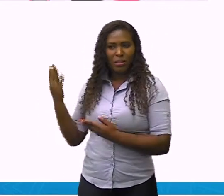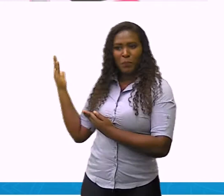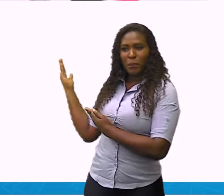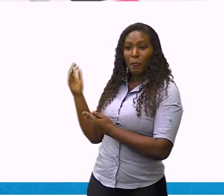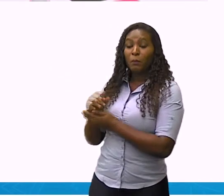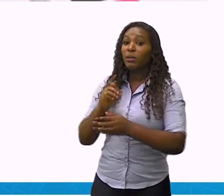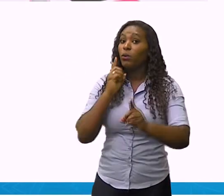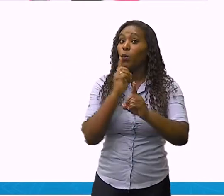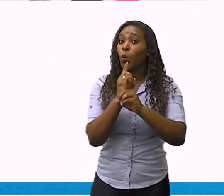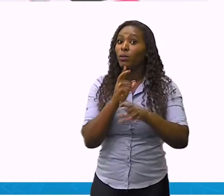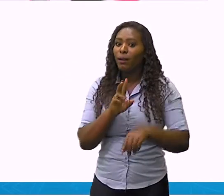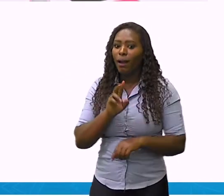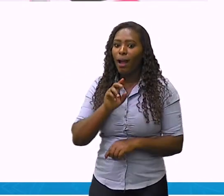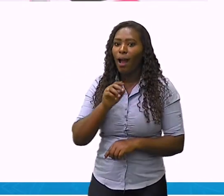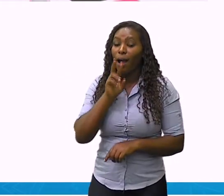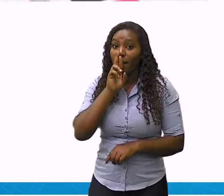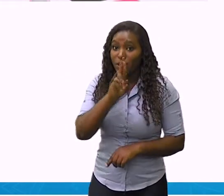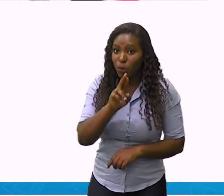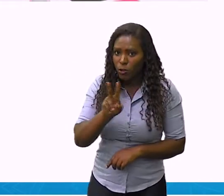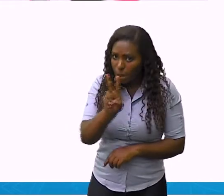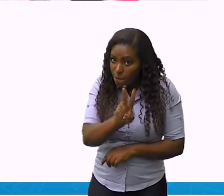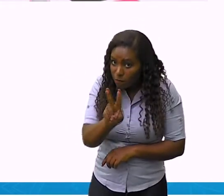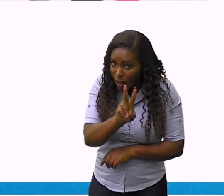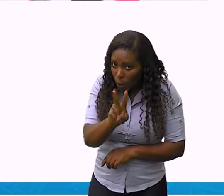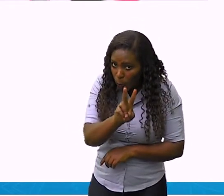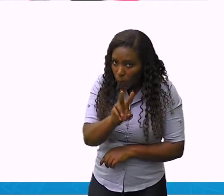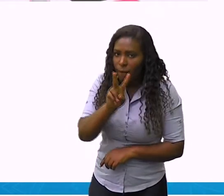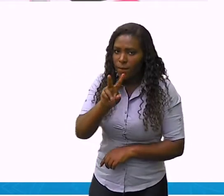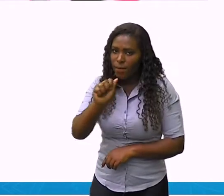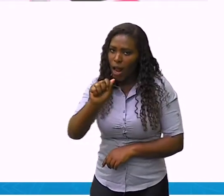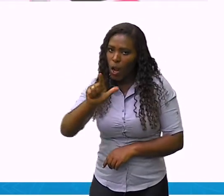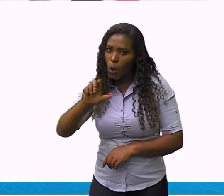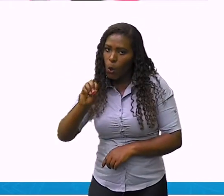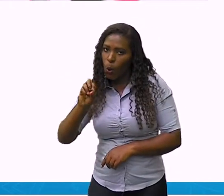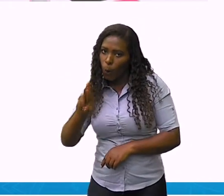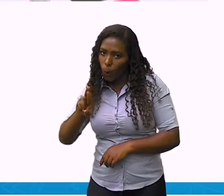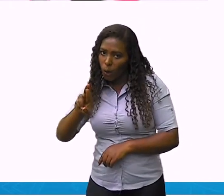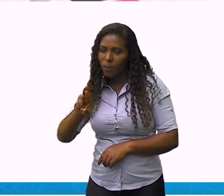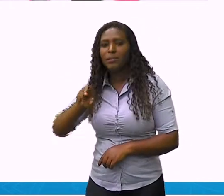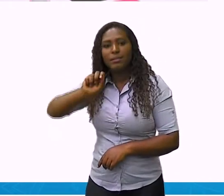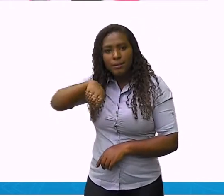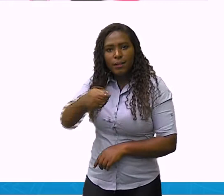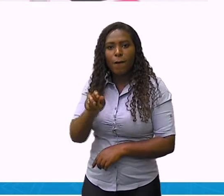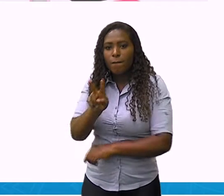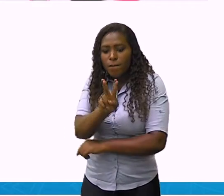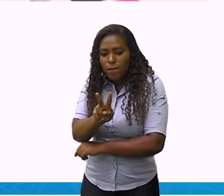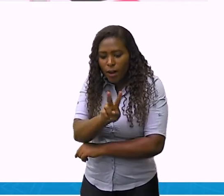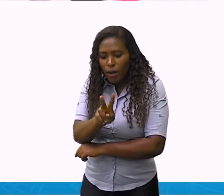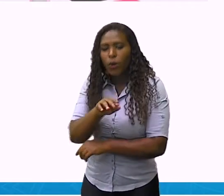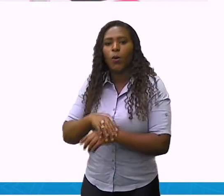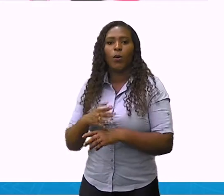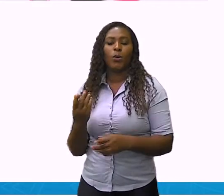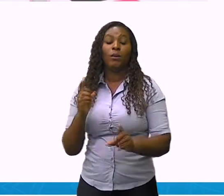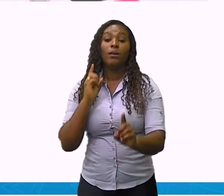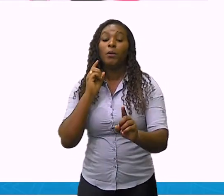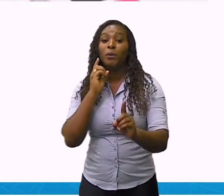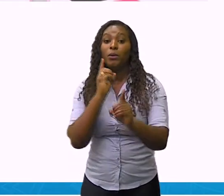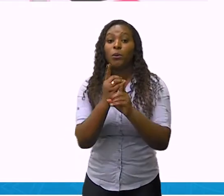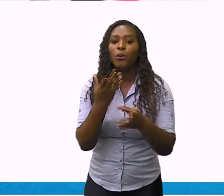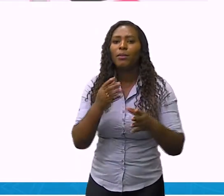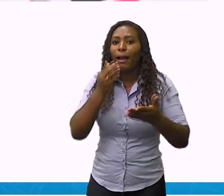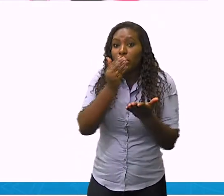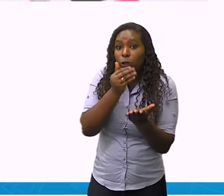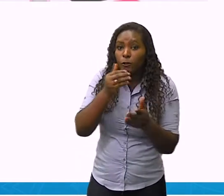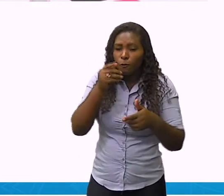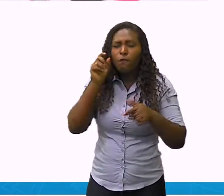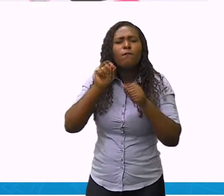Então, eu tenho o valor de cada ângulo, né, que é igual a 50. Aí aqui eu tenho o somatório